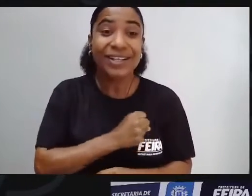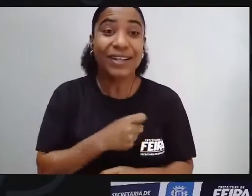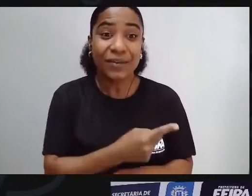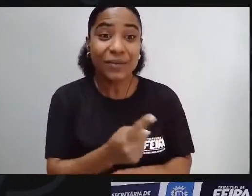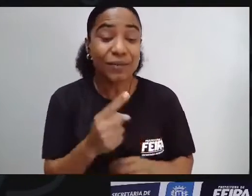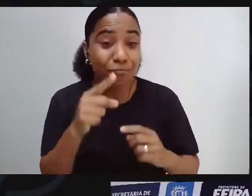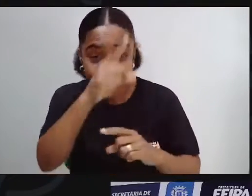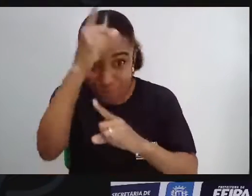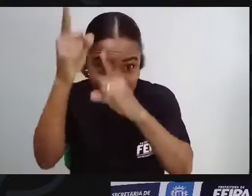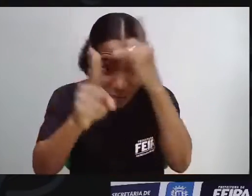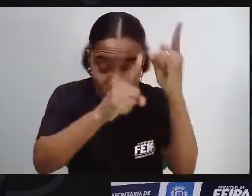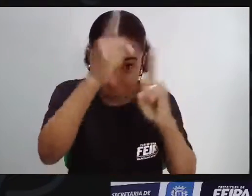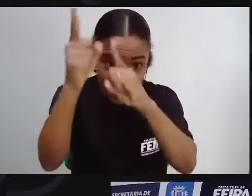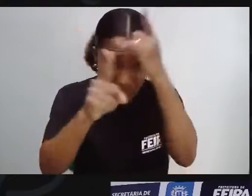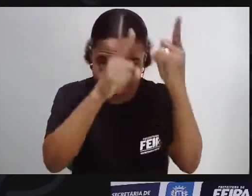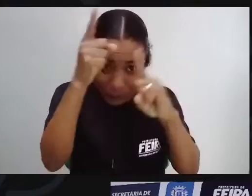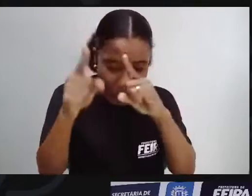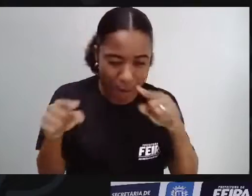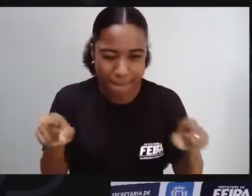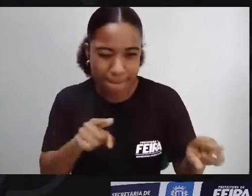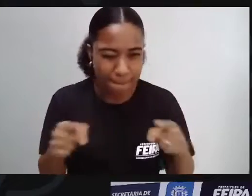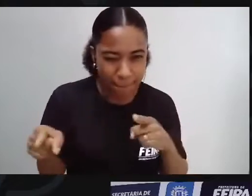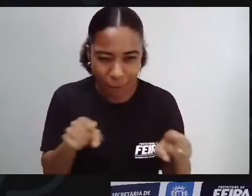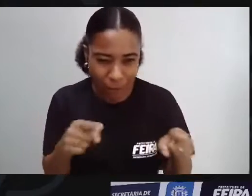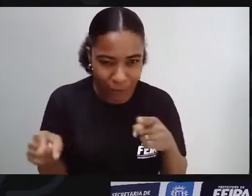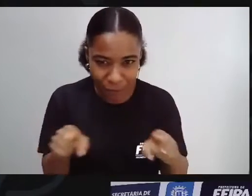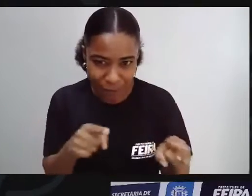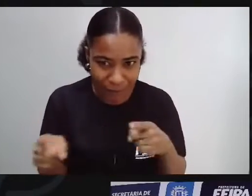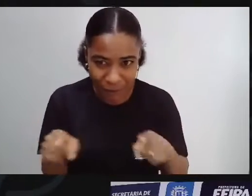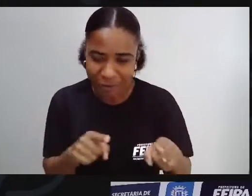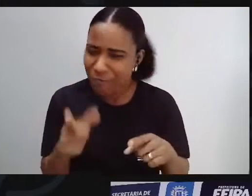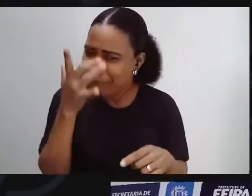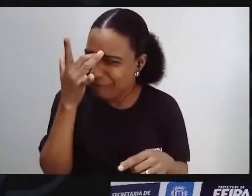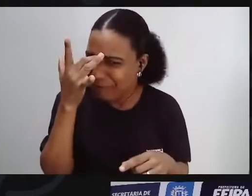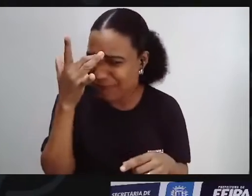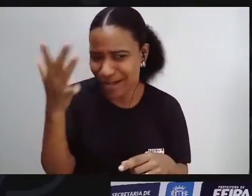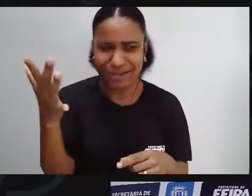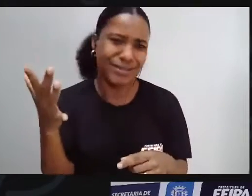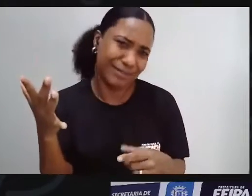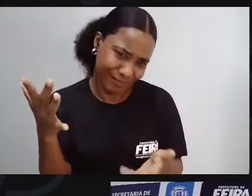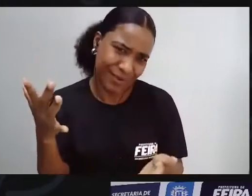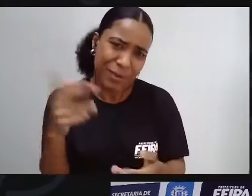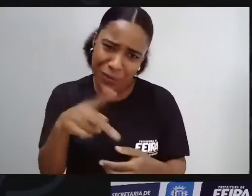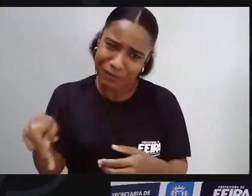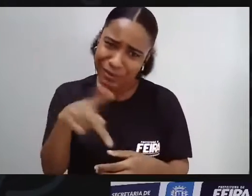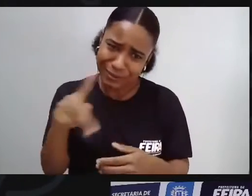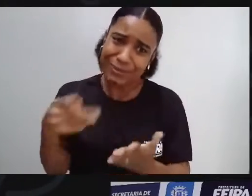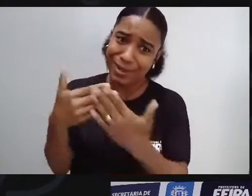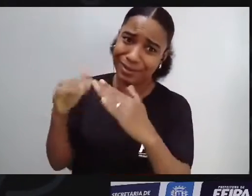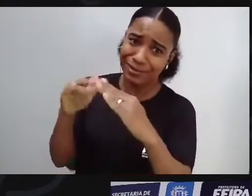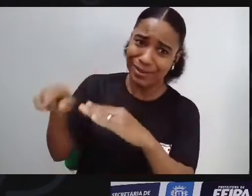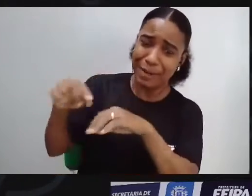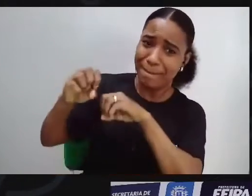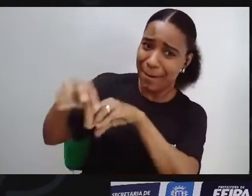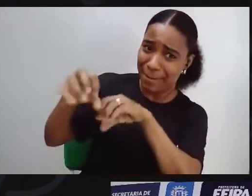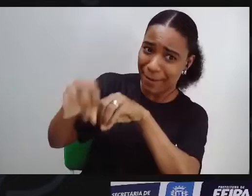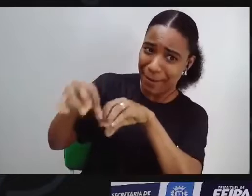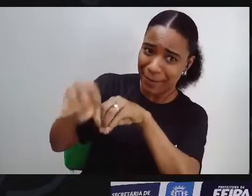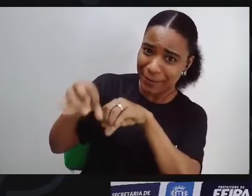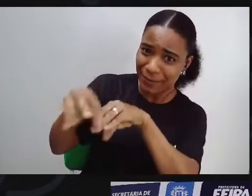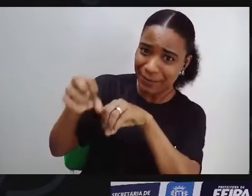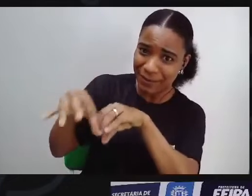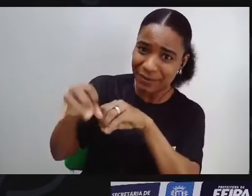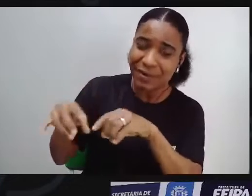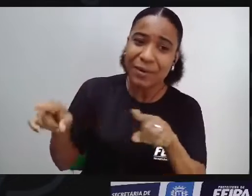escrever uma música ser passo ir faz um bar ninguém sabe fazer debate professores da Escola ensinar a vocês a parte de baixo né daquela